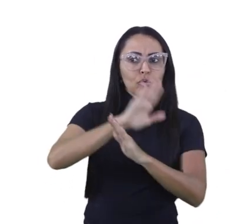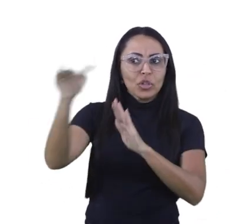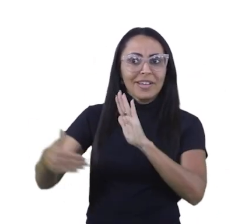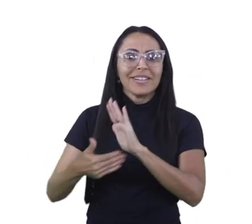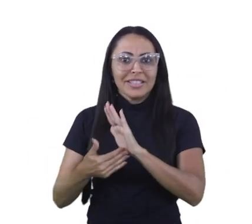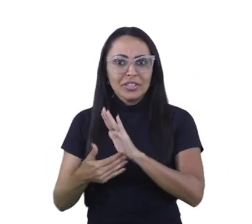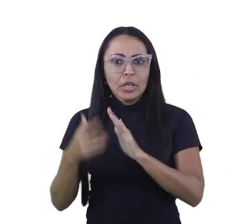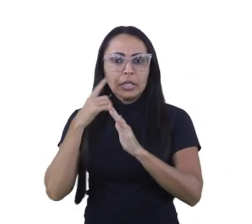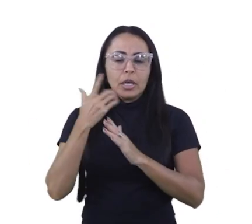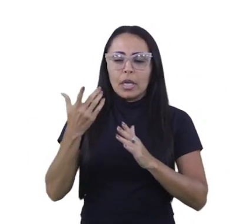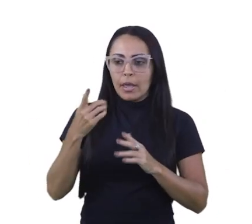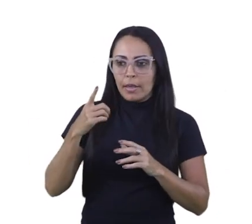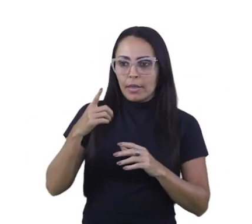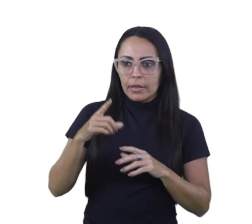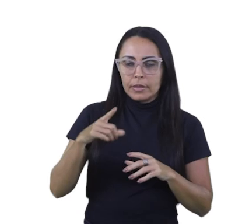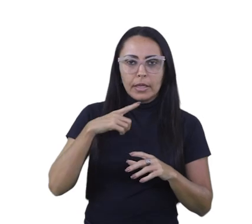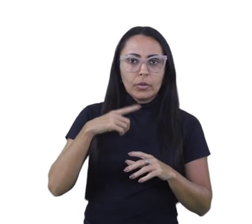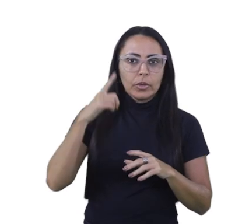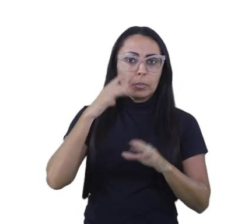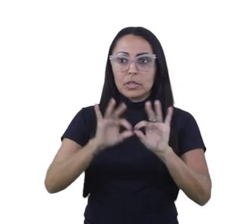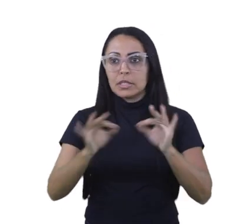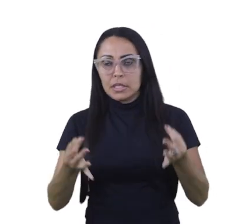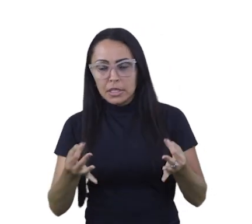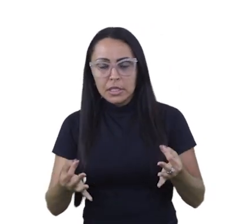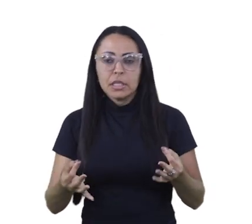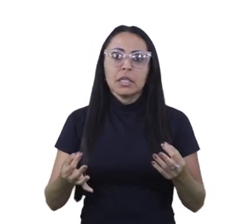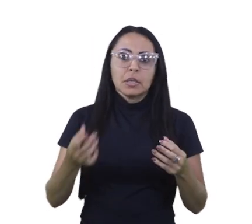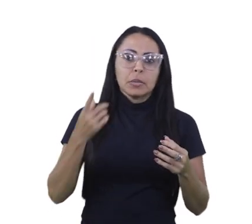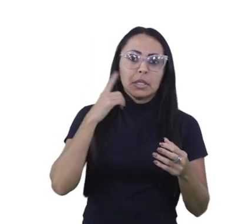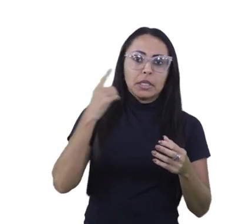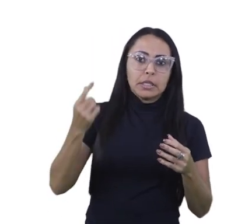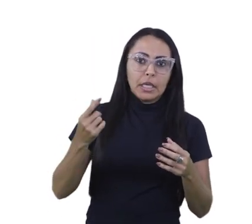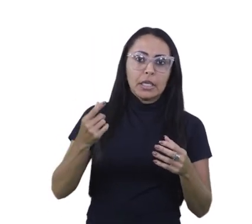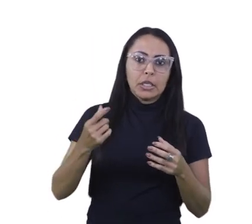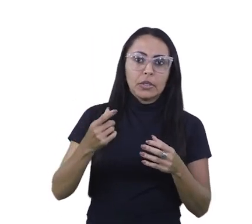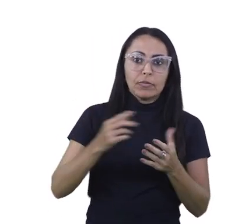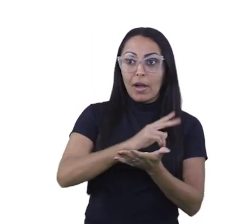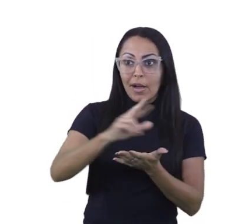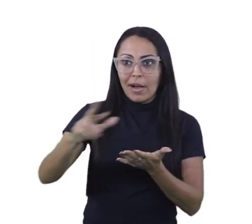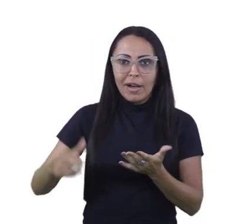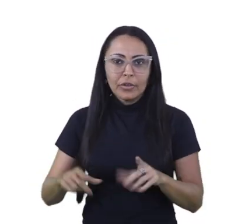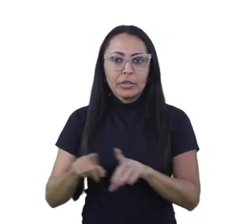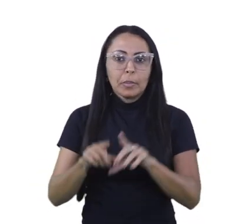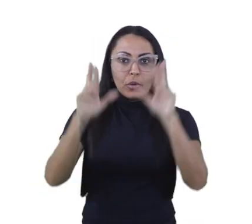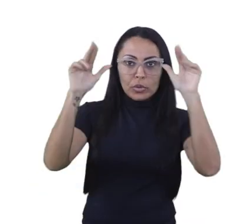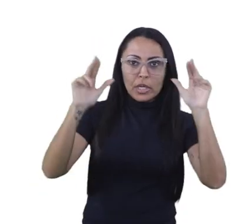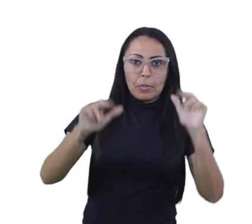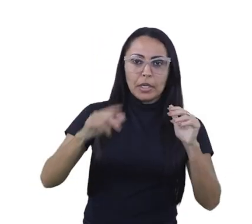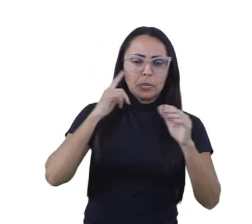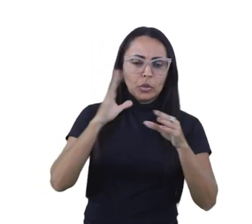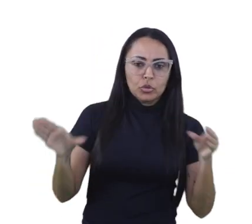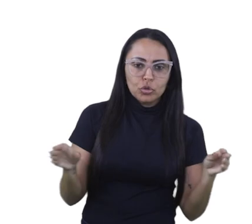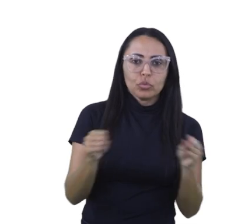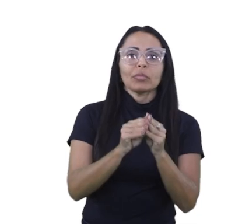lá a questão dos temas, né? Pode ser simples ou temas mais compostos, tá? E temas que também a gente pode fazer uma